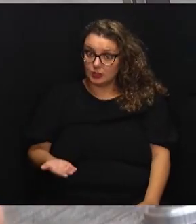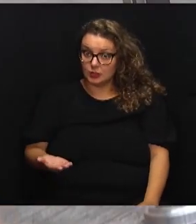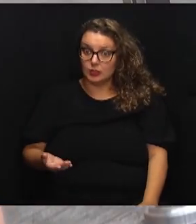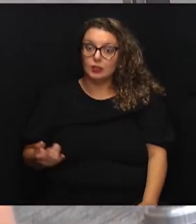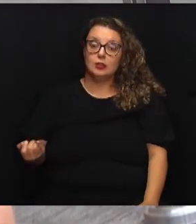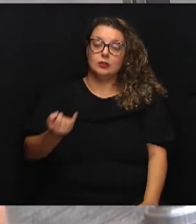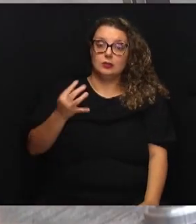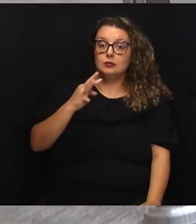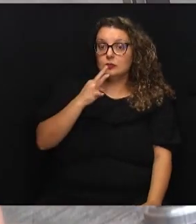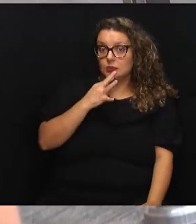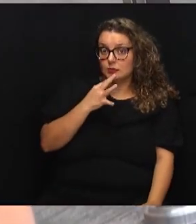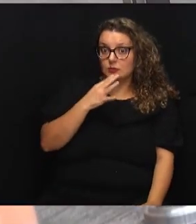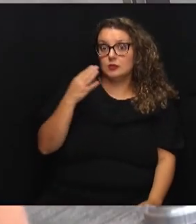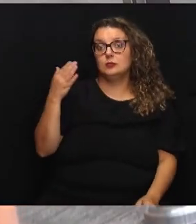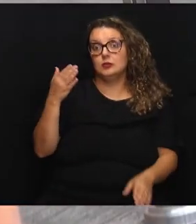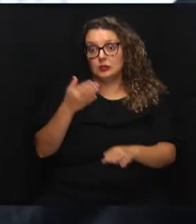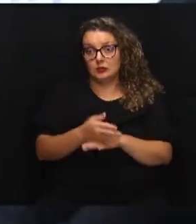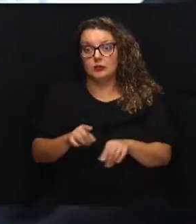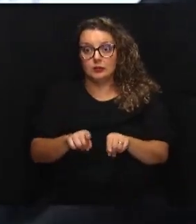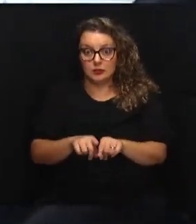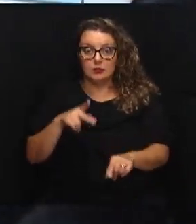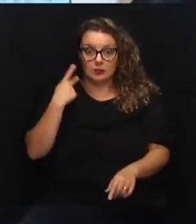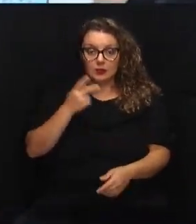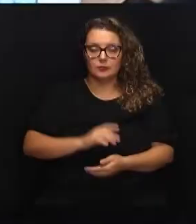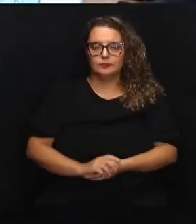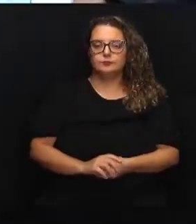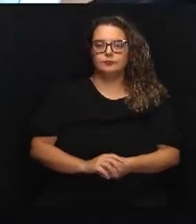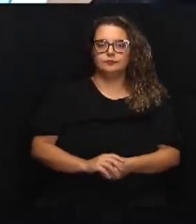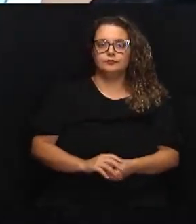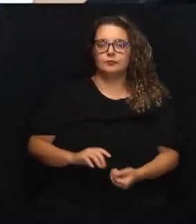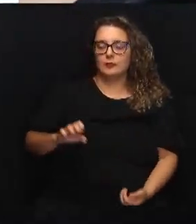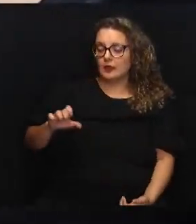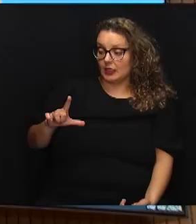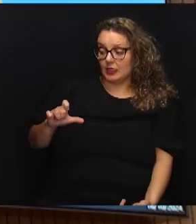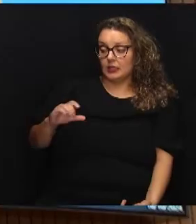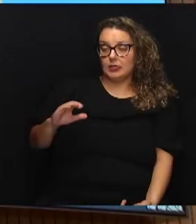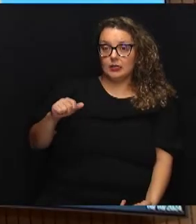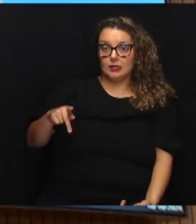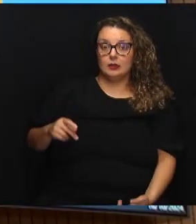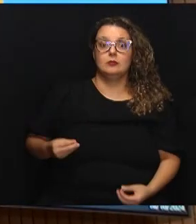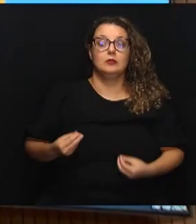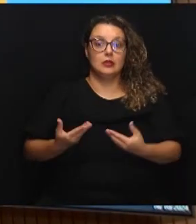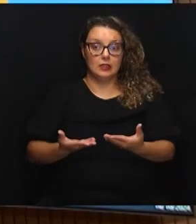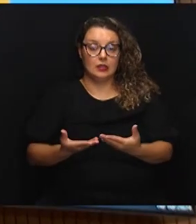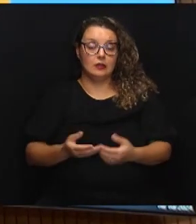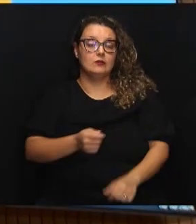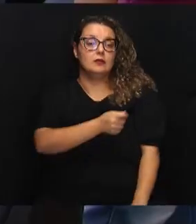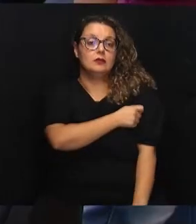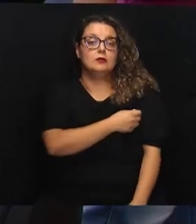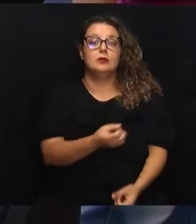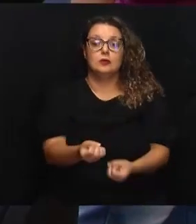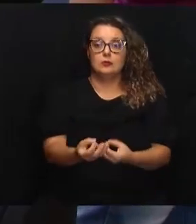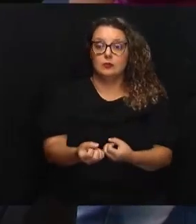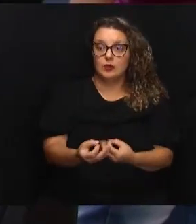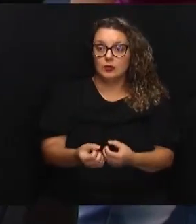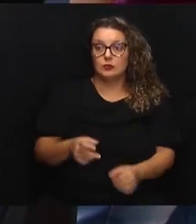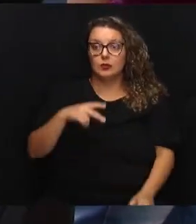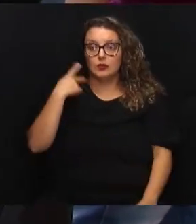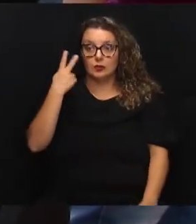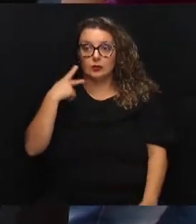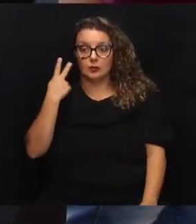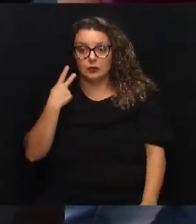deles conhecerem e participarem também da política. A Elecamp leva aos estudantes informações sobre política